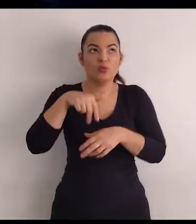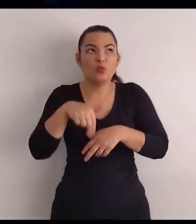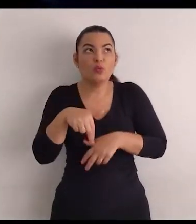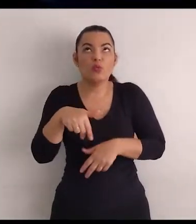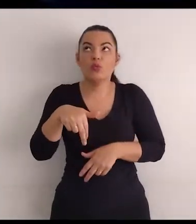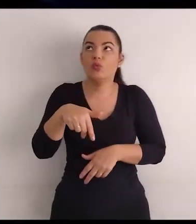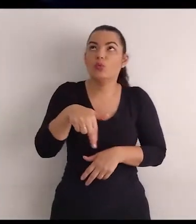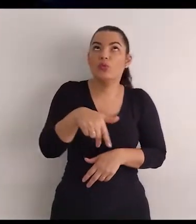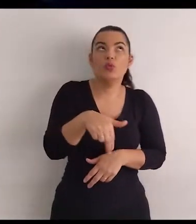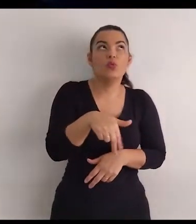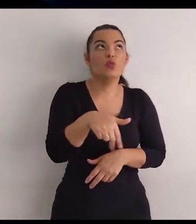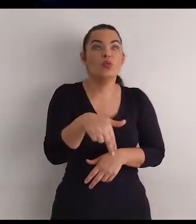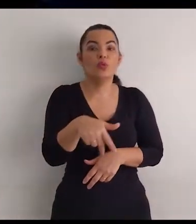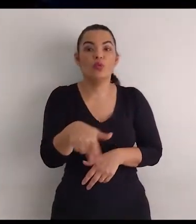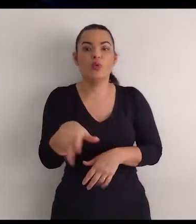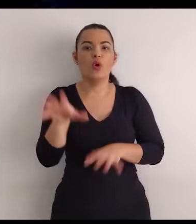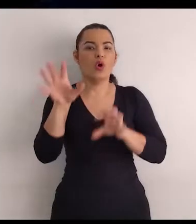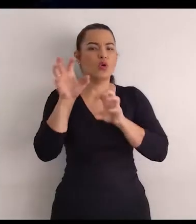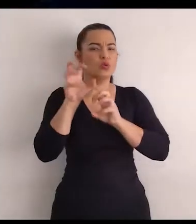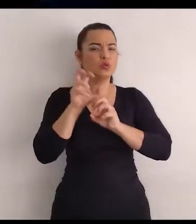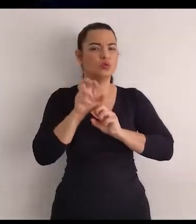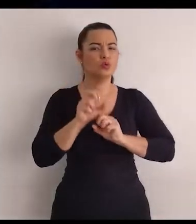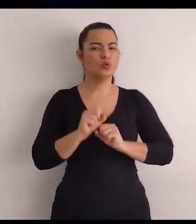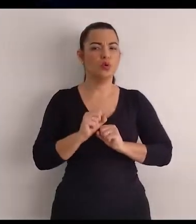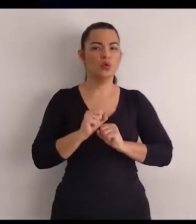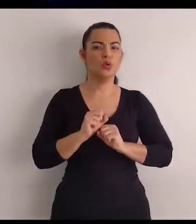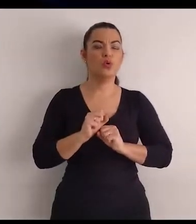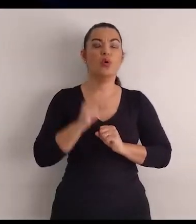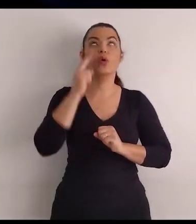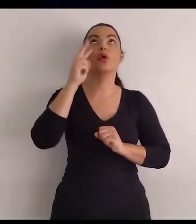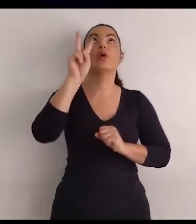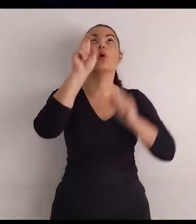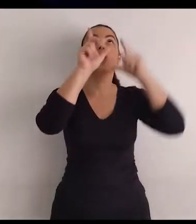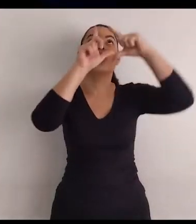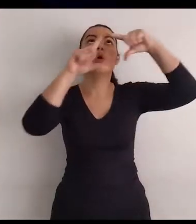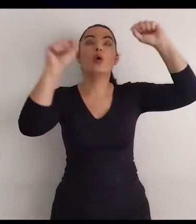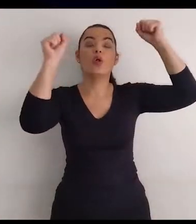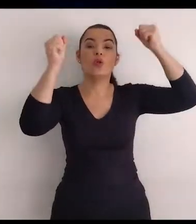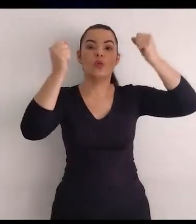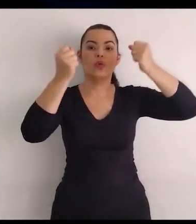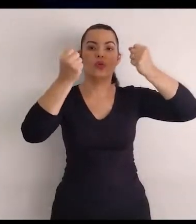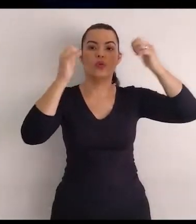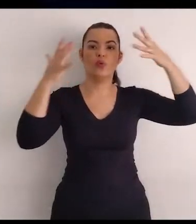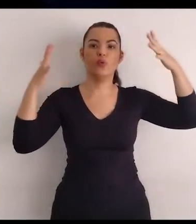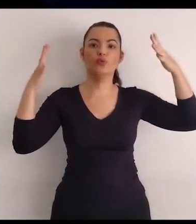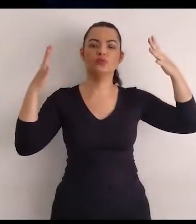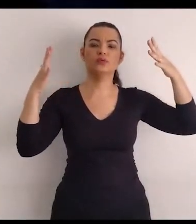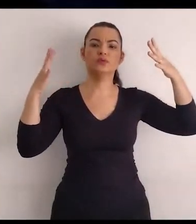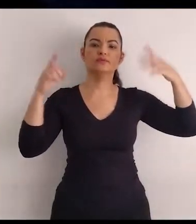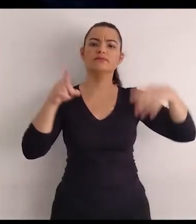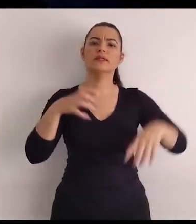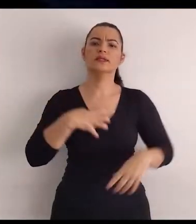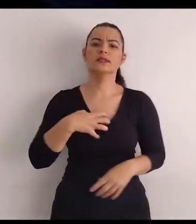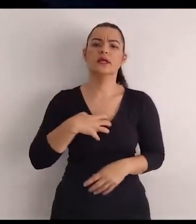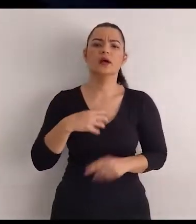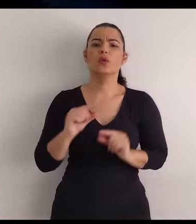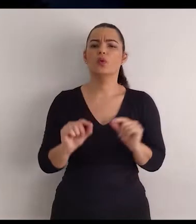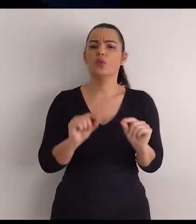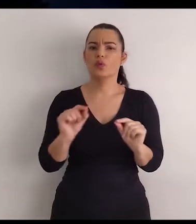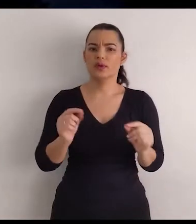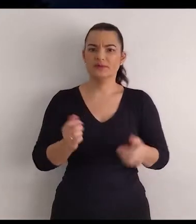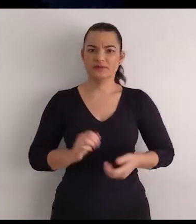Tudo escuro e só a luz do luar. O que você está sentindo?